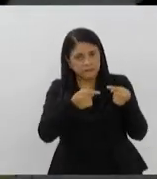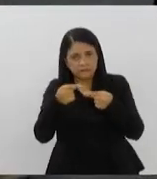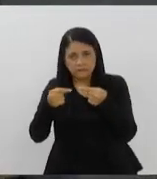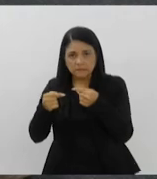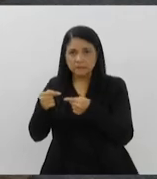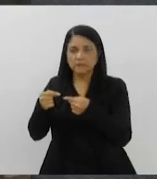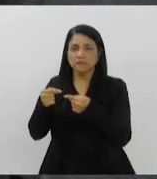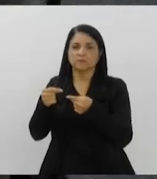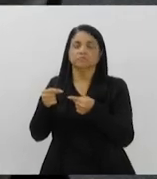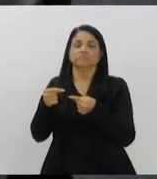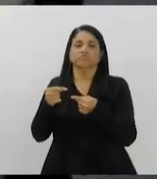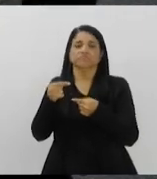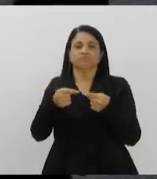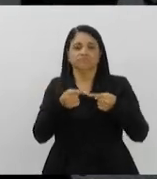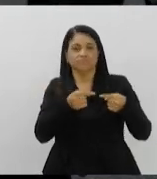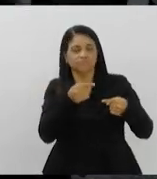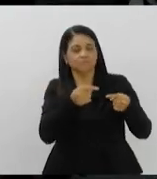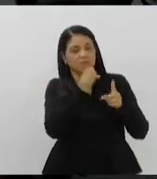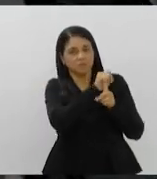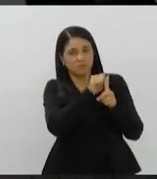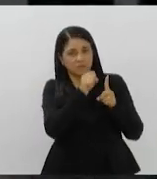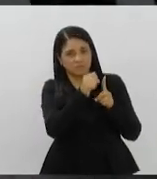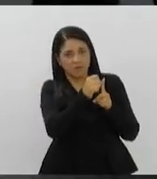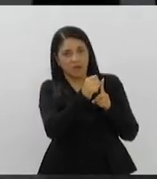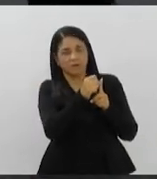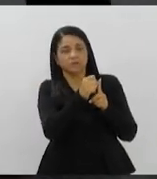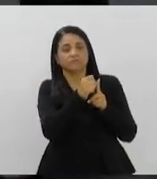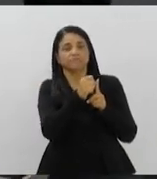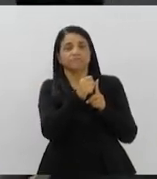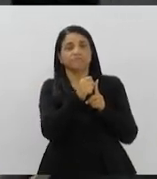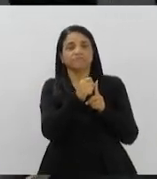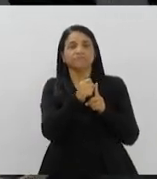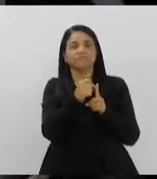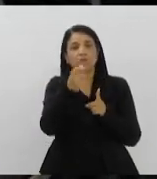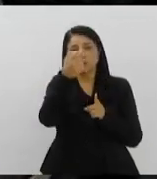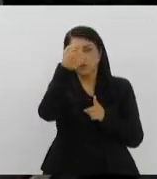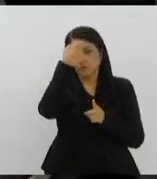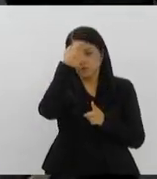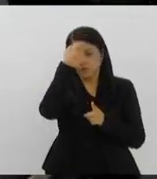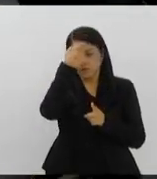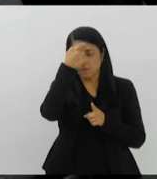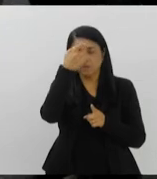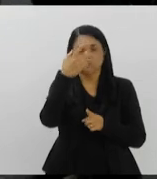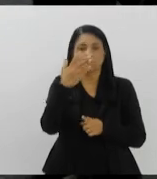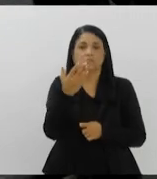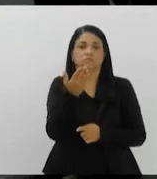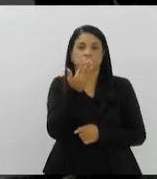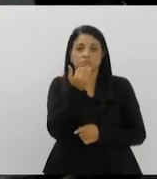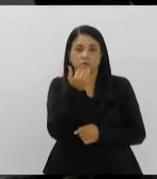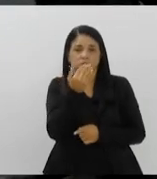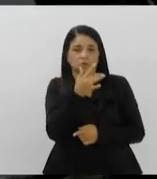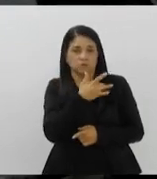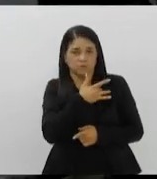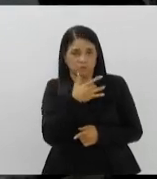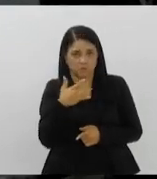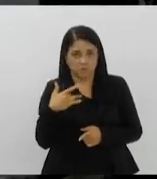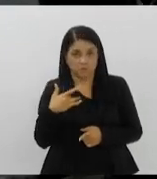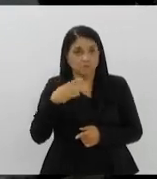em todas as instâncias da sociedade, não é, o tema da conscientização da alimentação saudável,